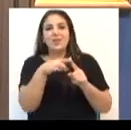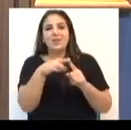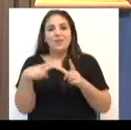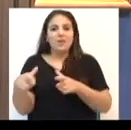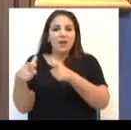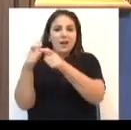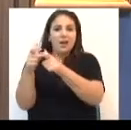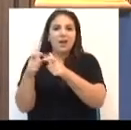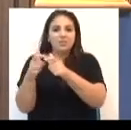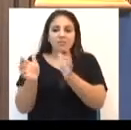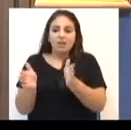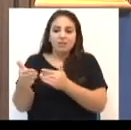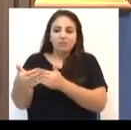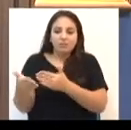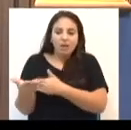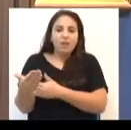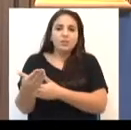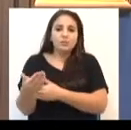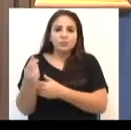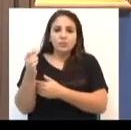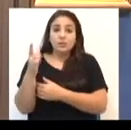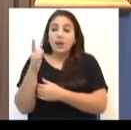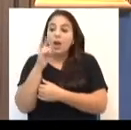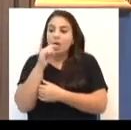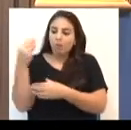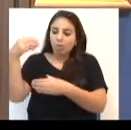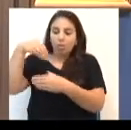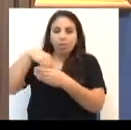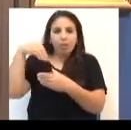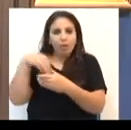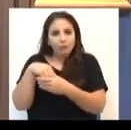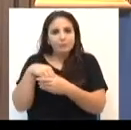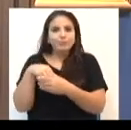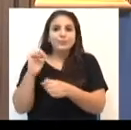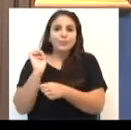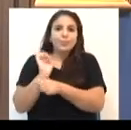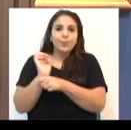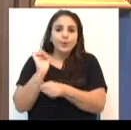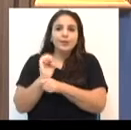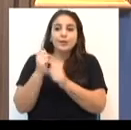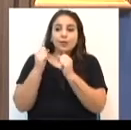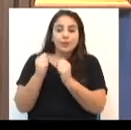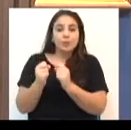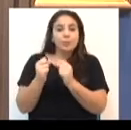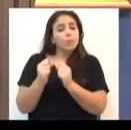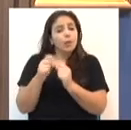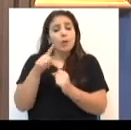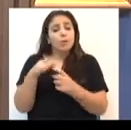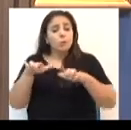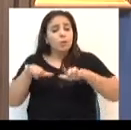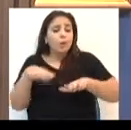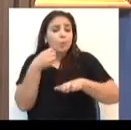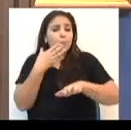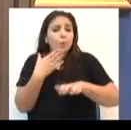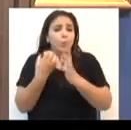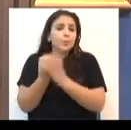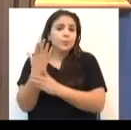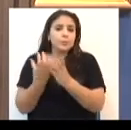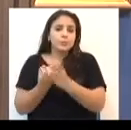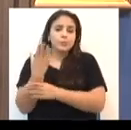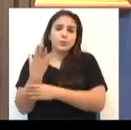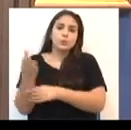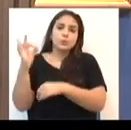PETs, vasos, acabam tendo água, essa água fica parada e que são então aconchegantes, nesse termo de